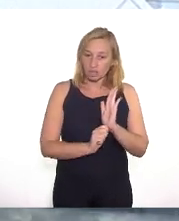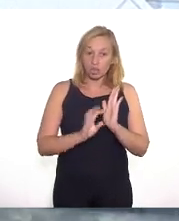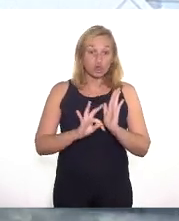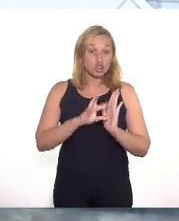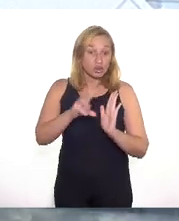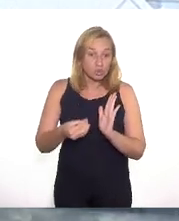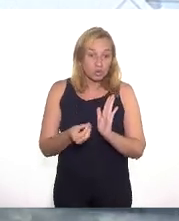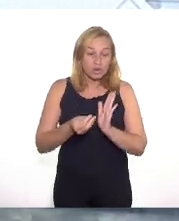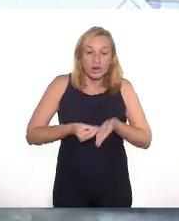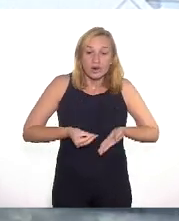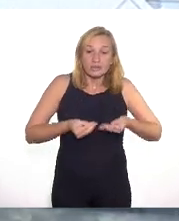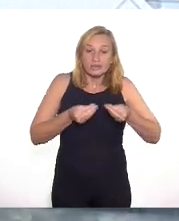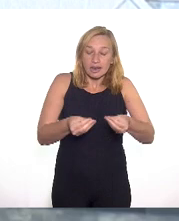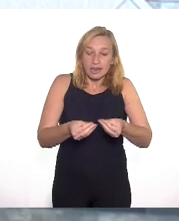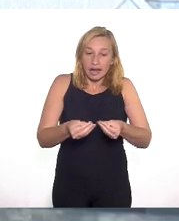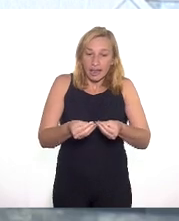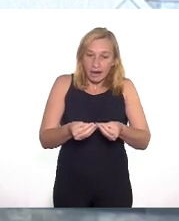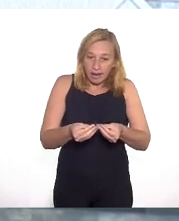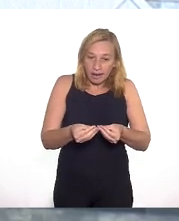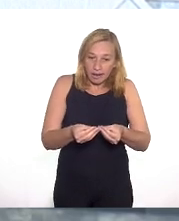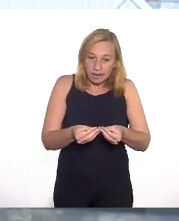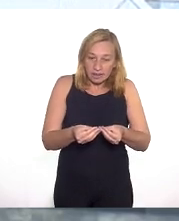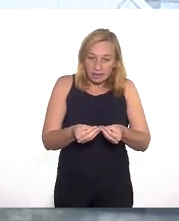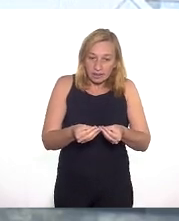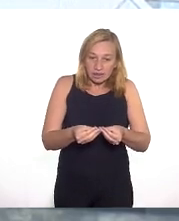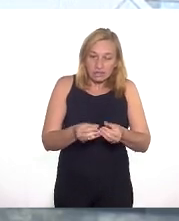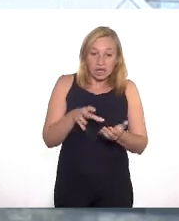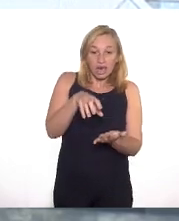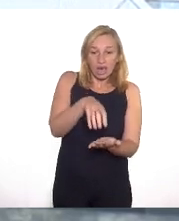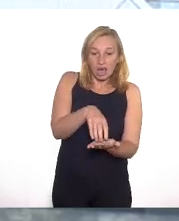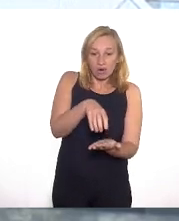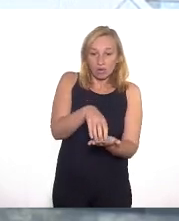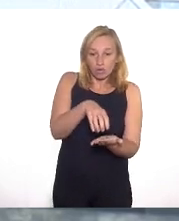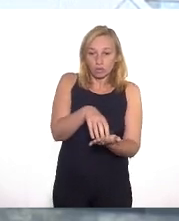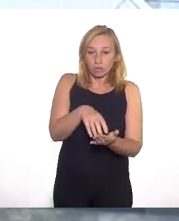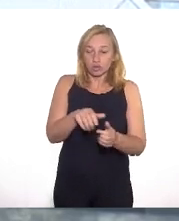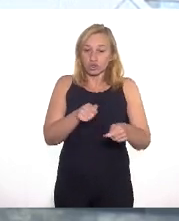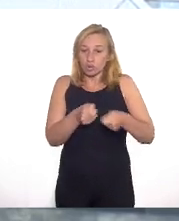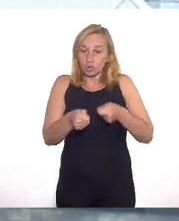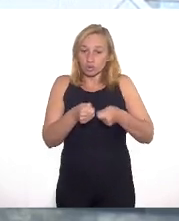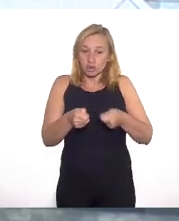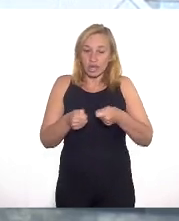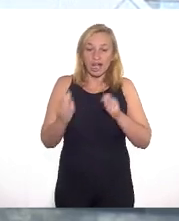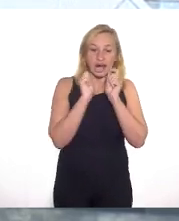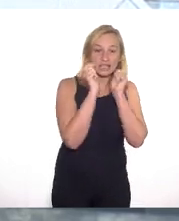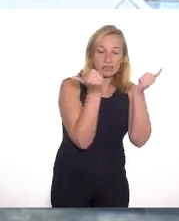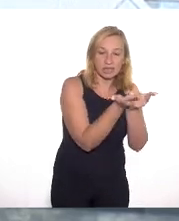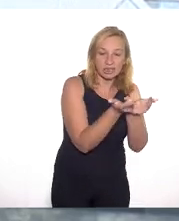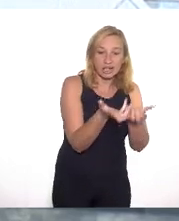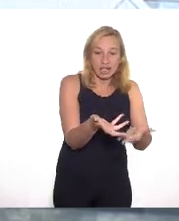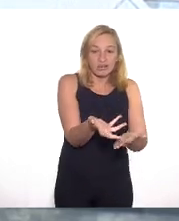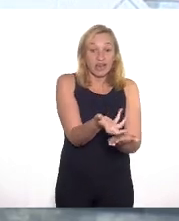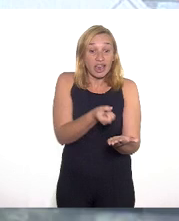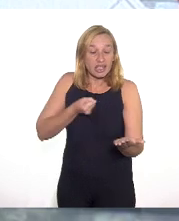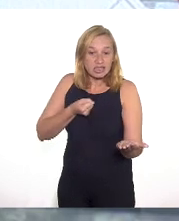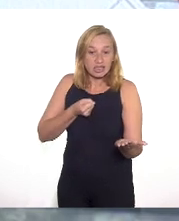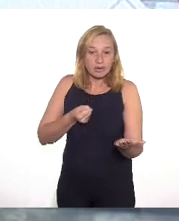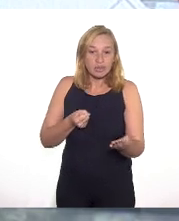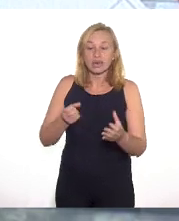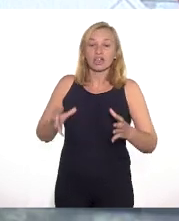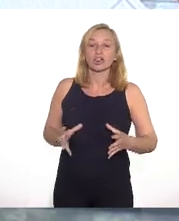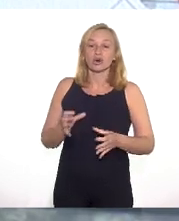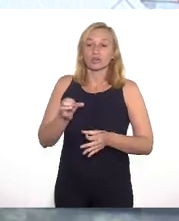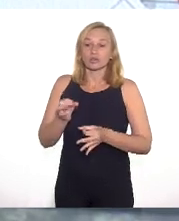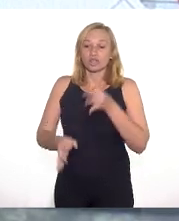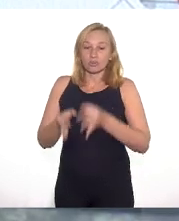e entregar voluntariamente aos órgãos de controle. Então, a Assembleia Legislativa vai receber, o Tribunal de Contas vai